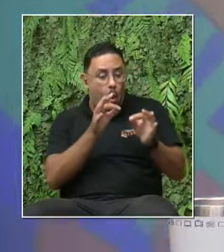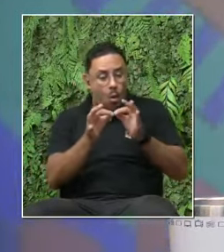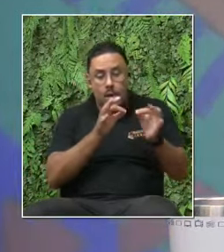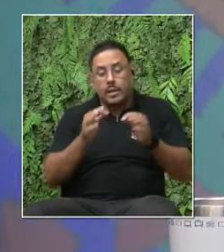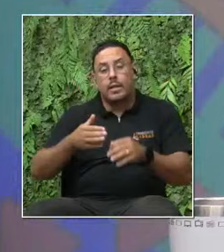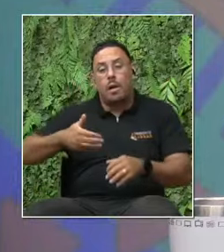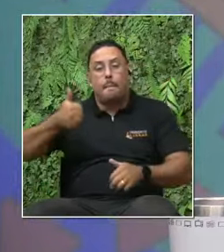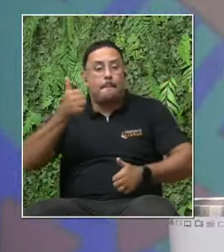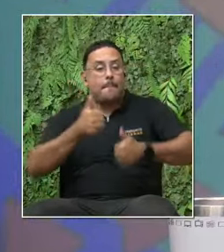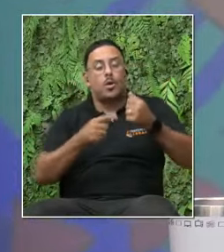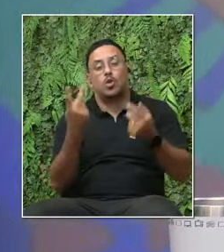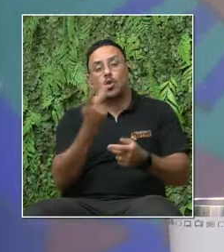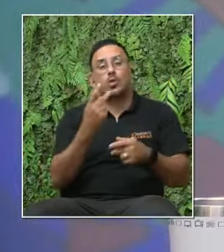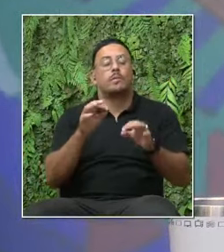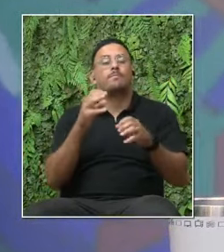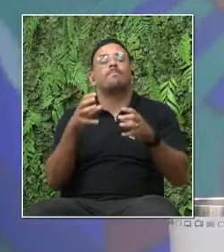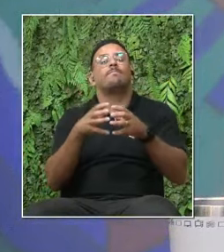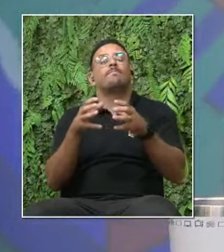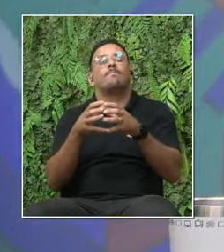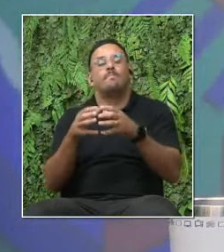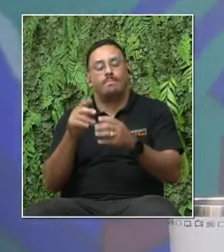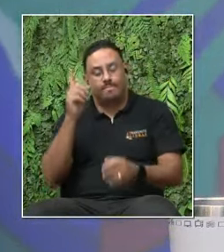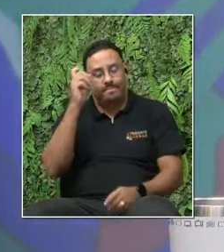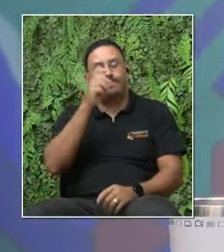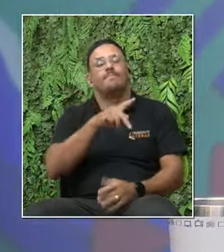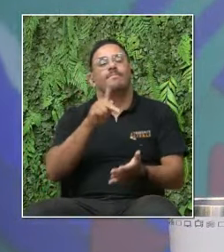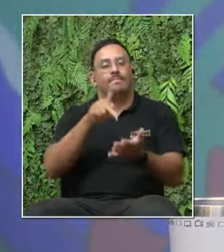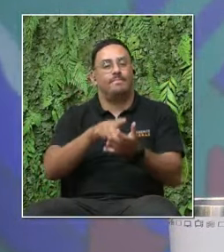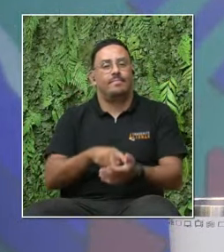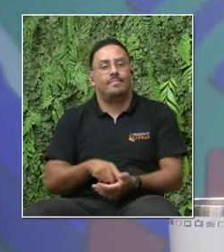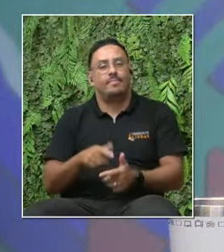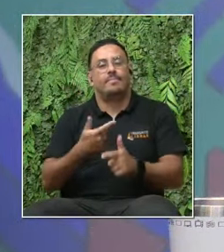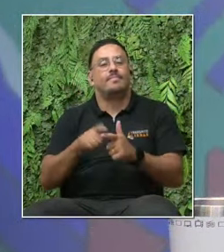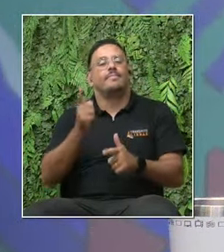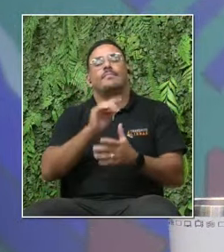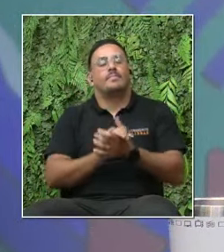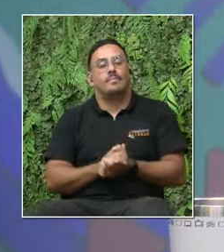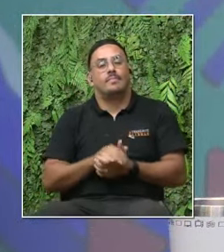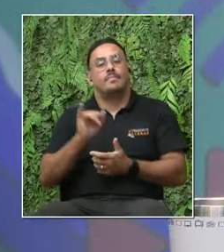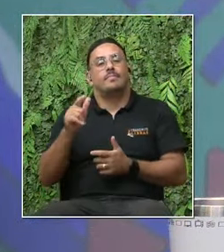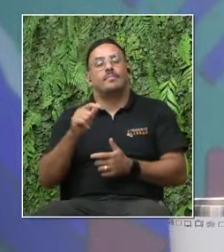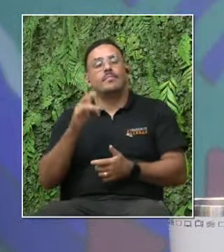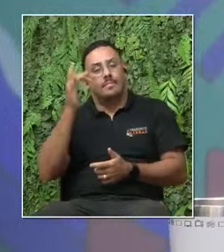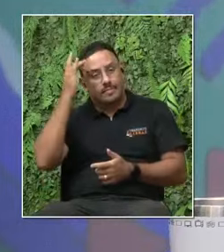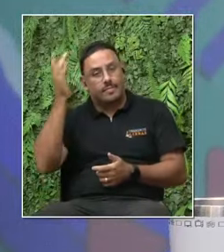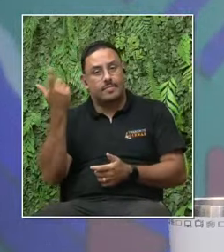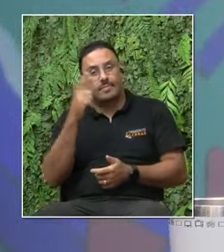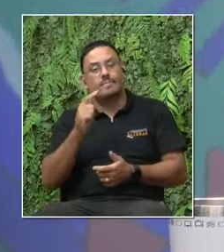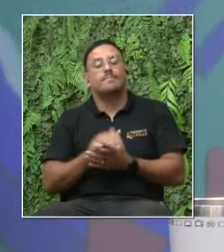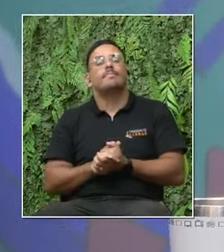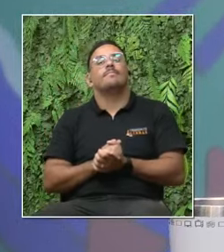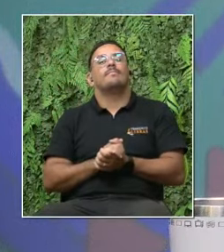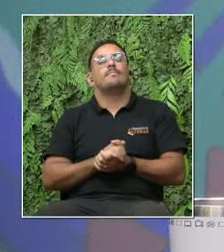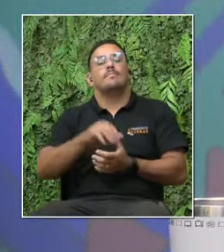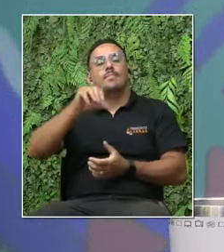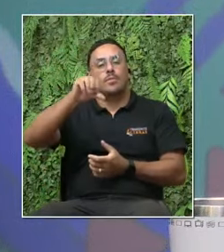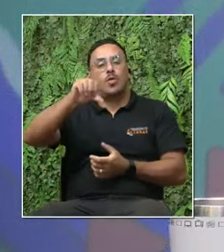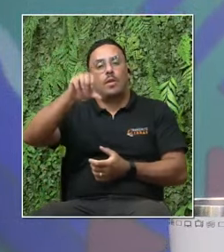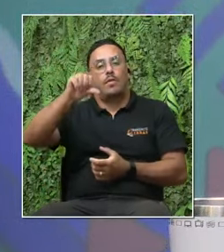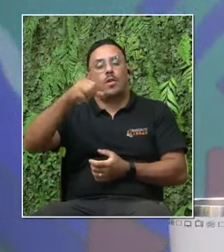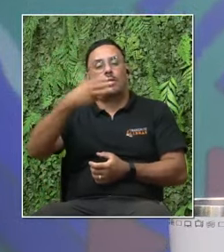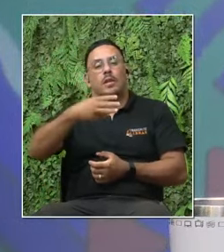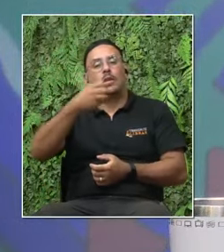tenha jogadores dos dois times é difícil eu sei que é não tem problema se fosse fácil também não é não tinha graça então 99